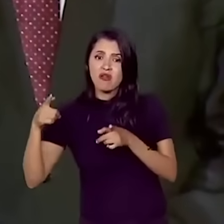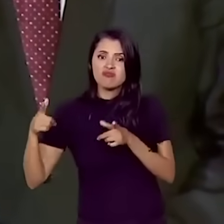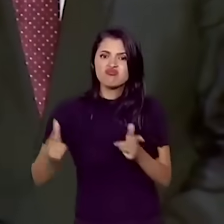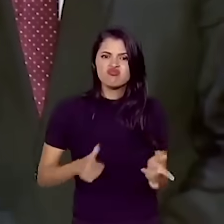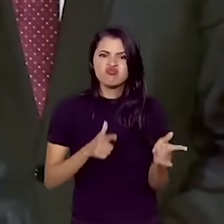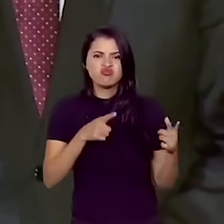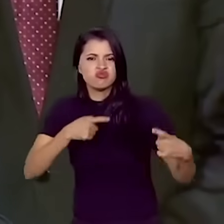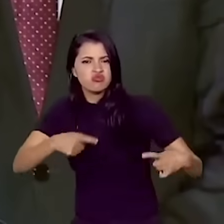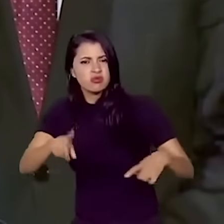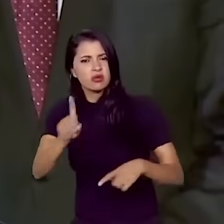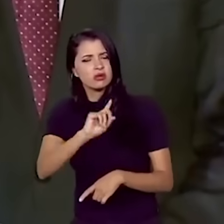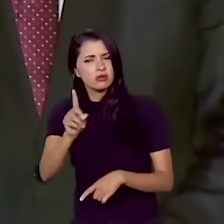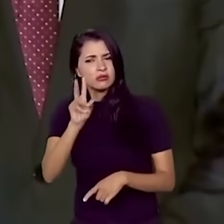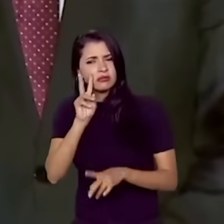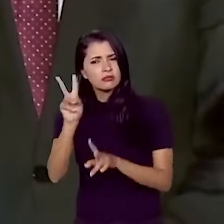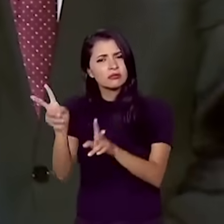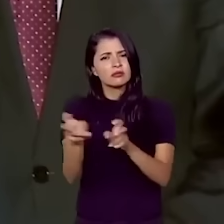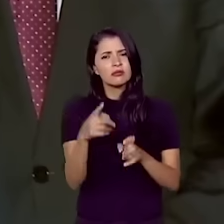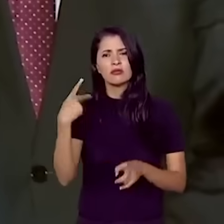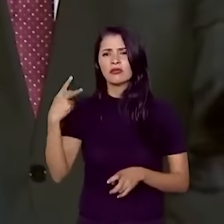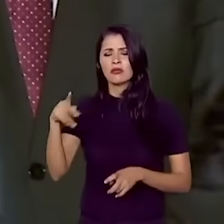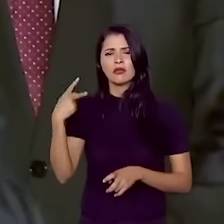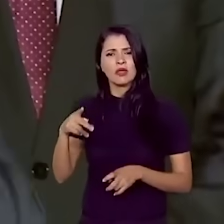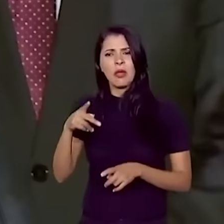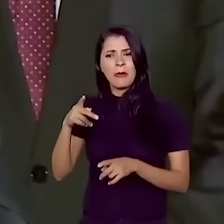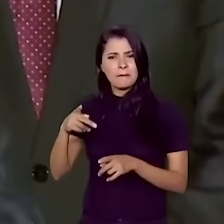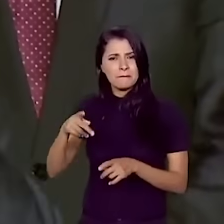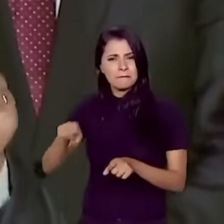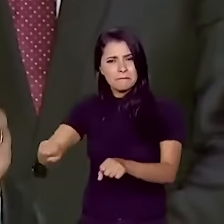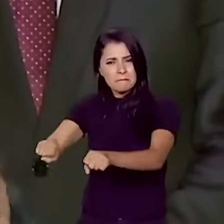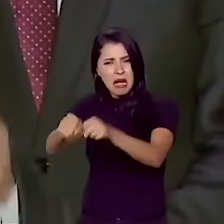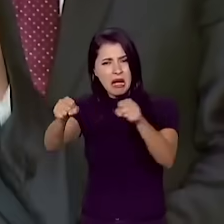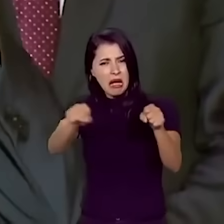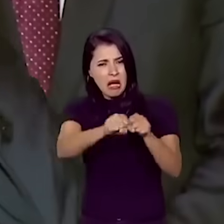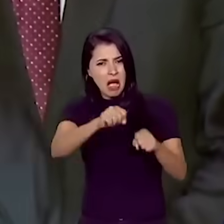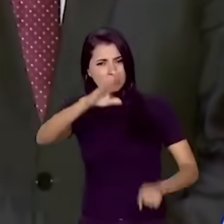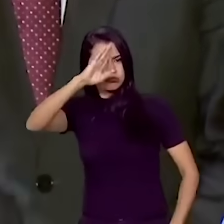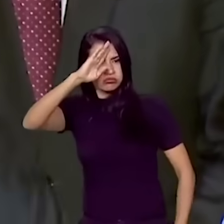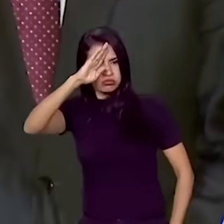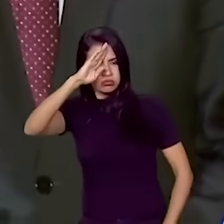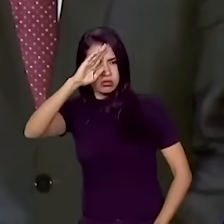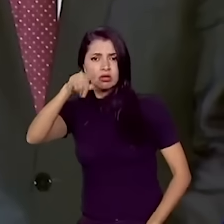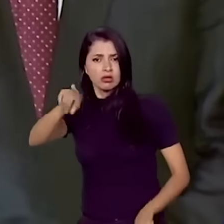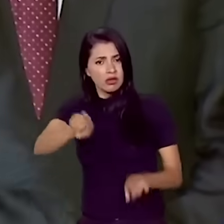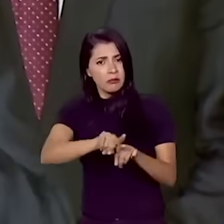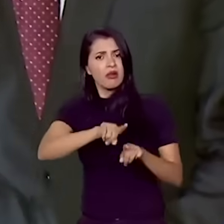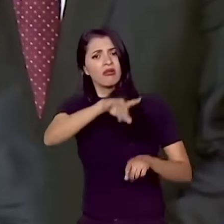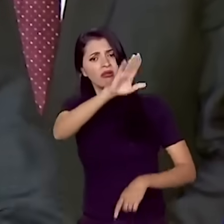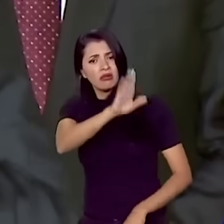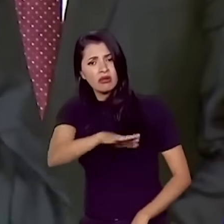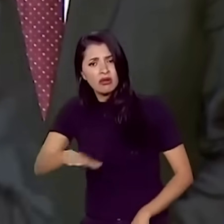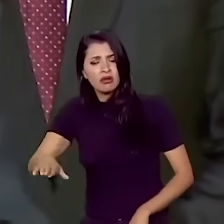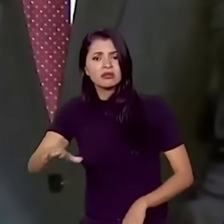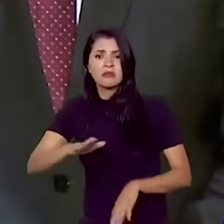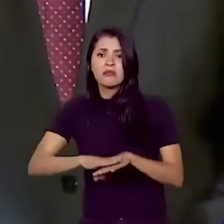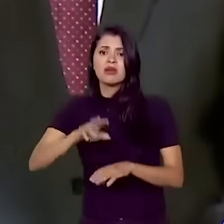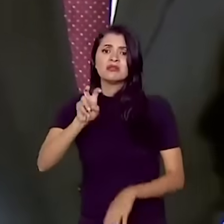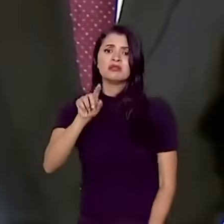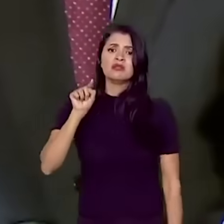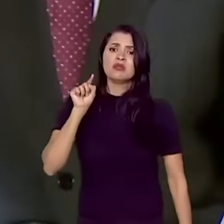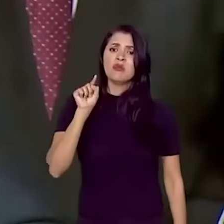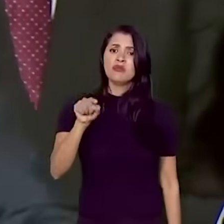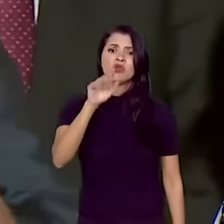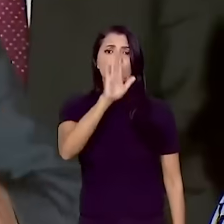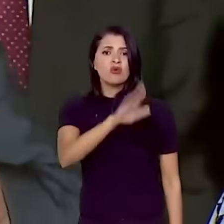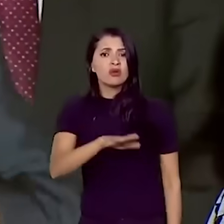guerra, a não levar em conta que eles não estão matando soldados, eles estão matando junto crianças. Já estão mais de 5 mil